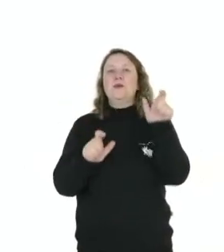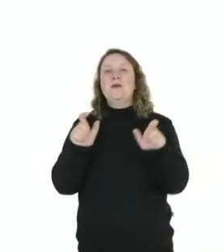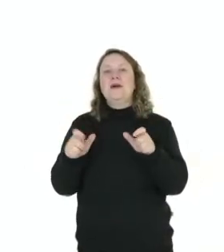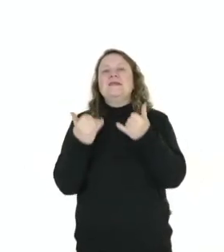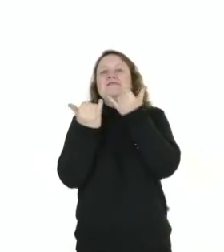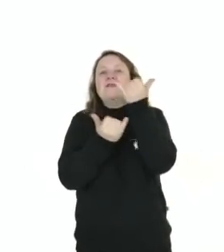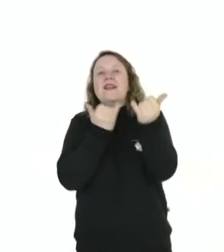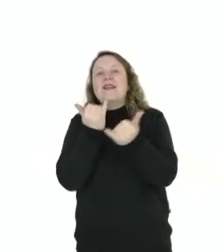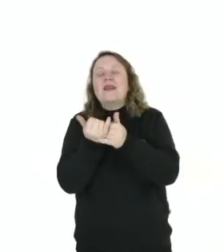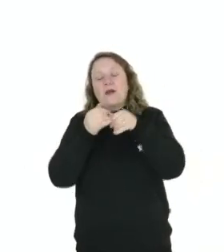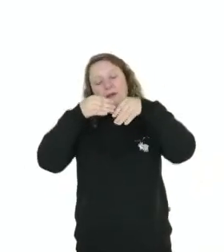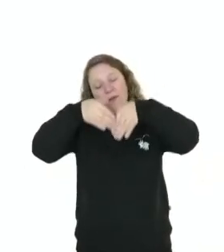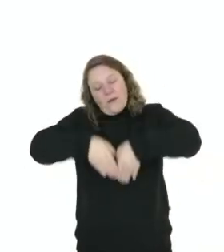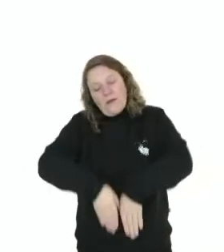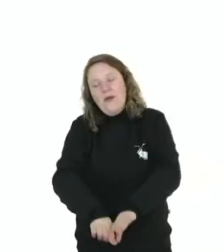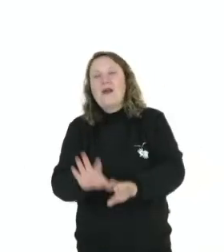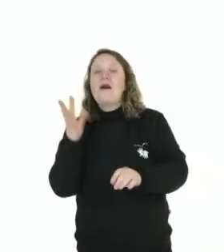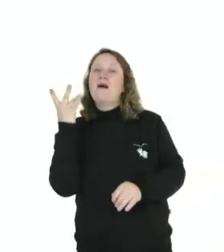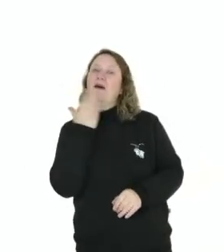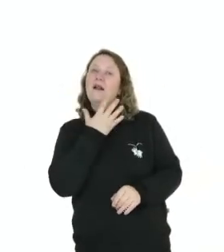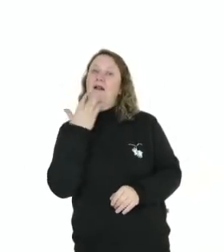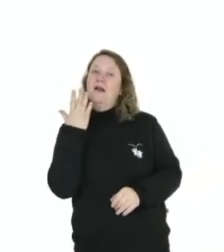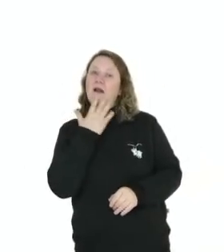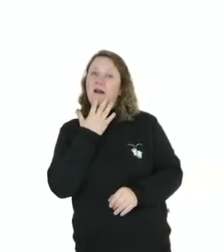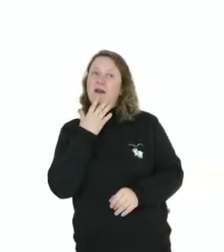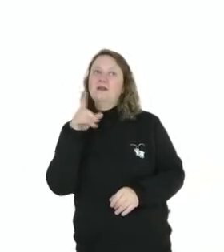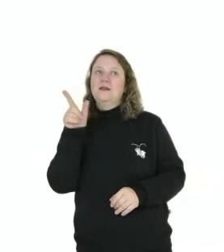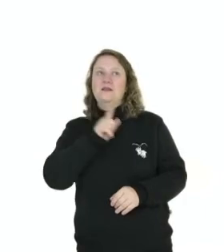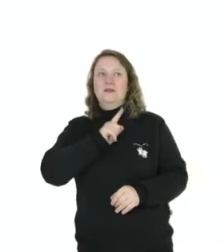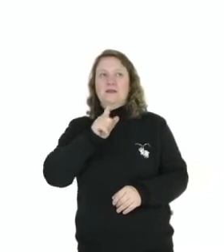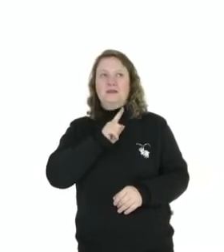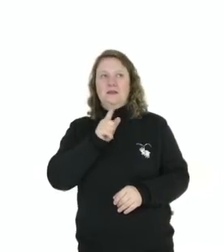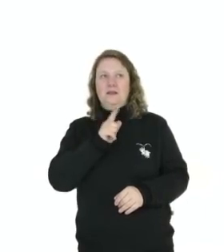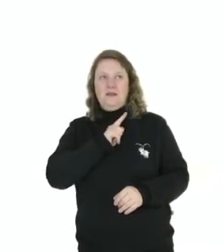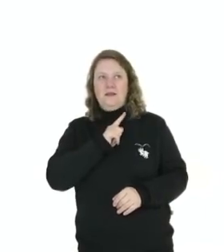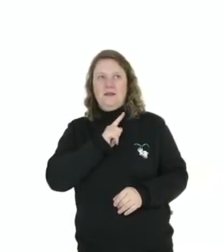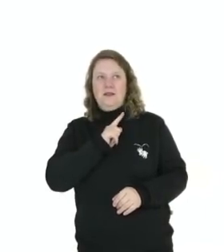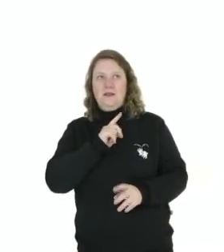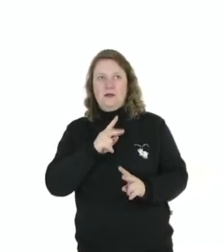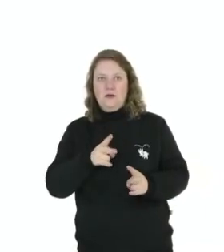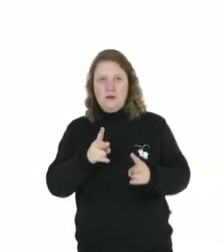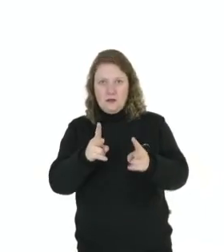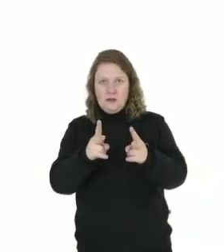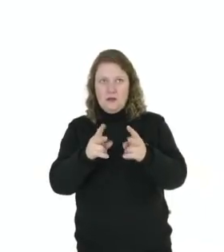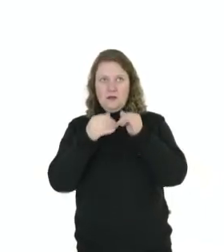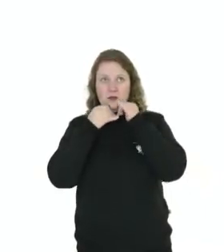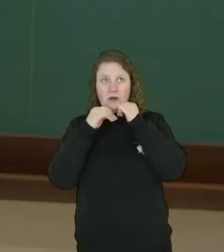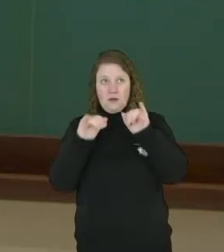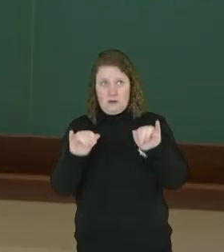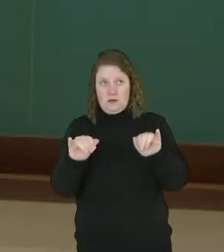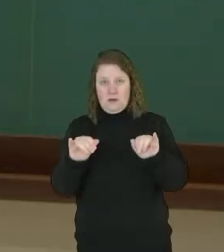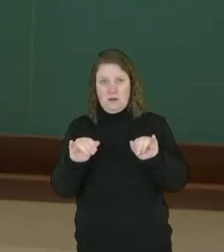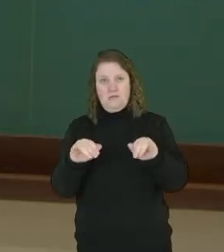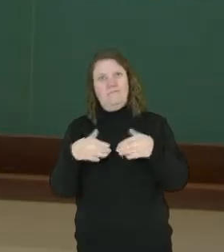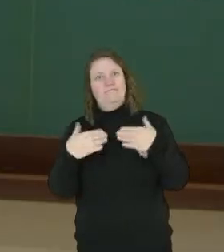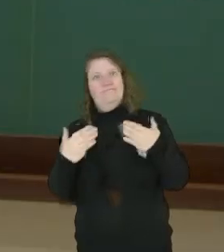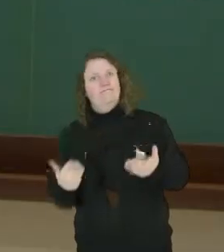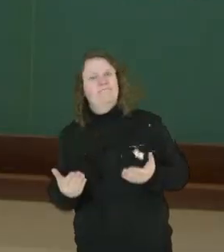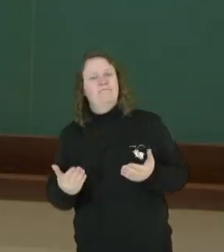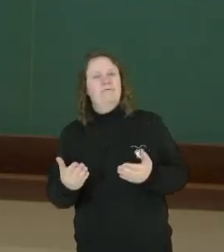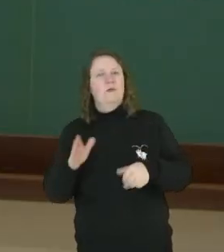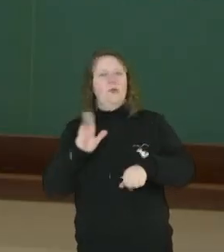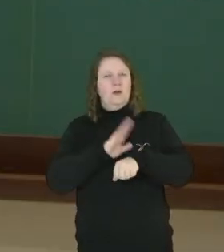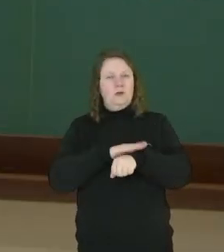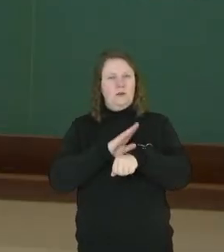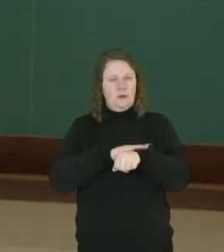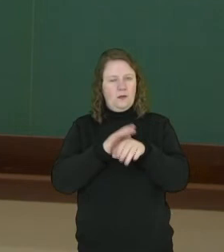escorregadores coloridos. Havia conservação da energia mecânica em suas trajetórias? Será, meus queridos? Cara, eu vou deixar essa